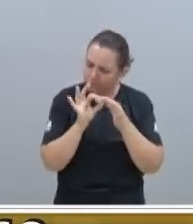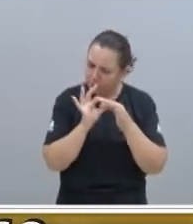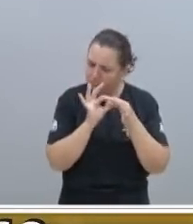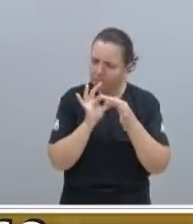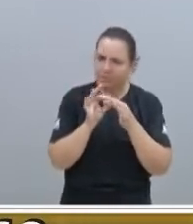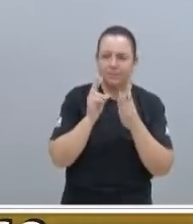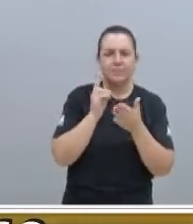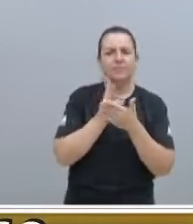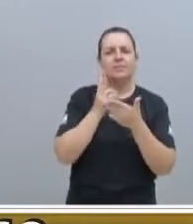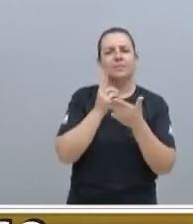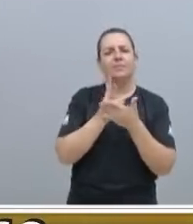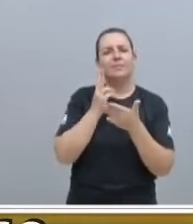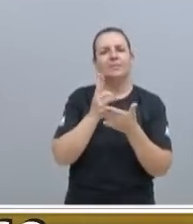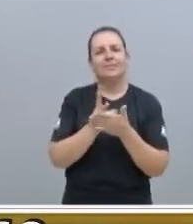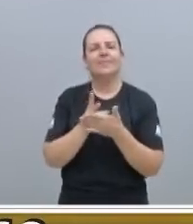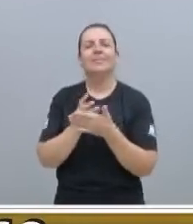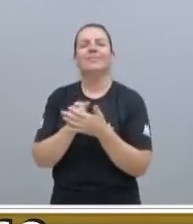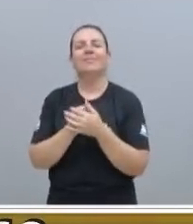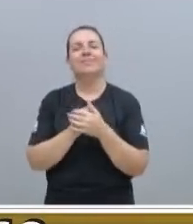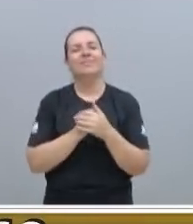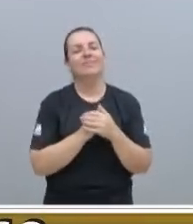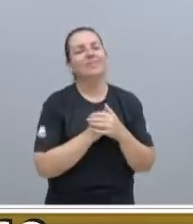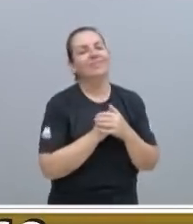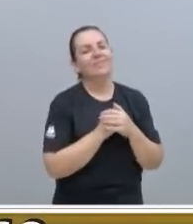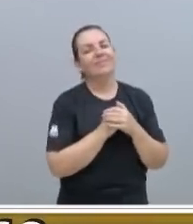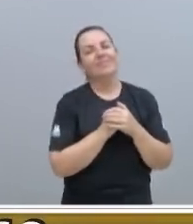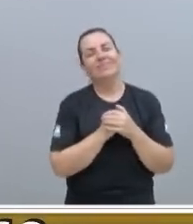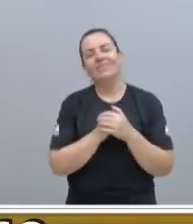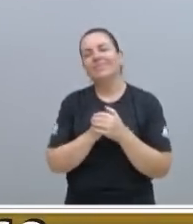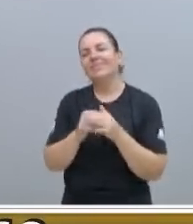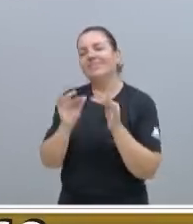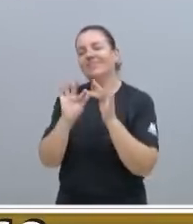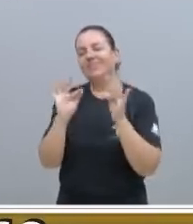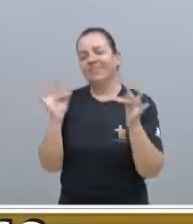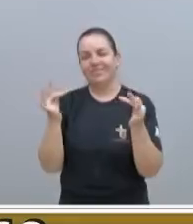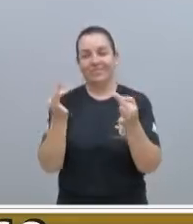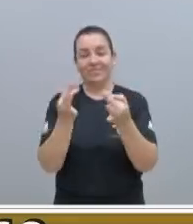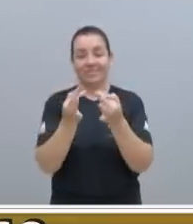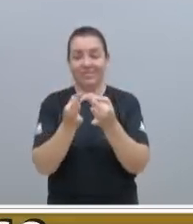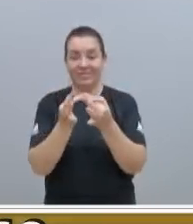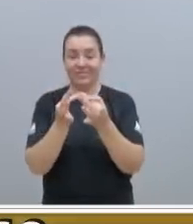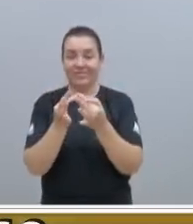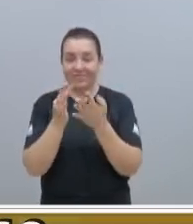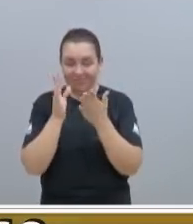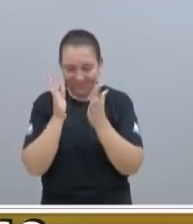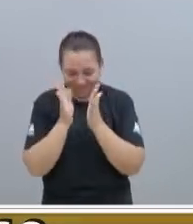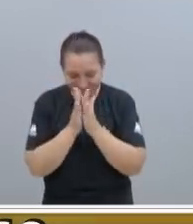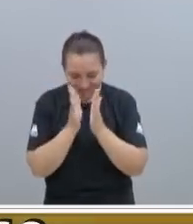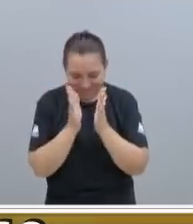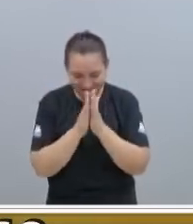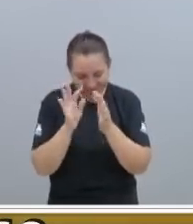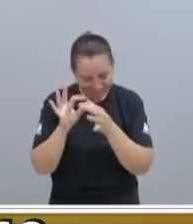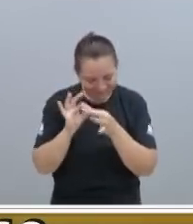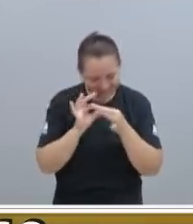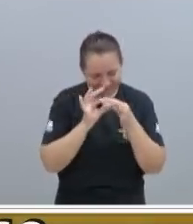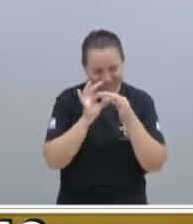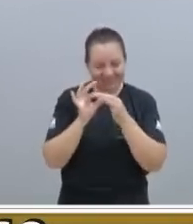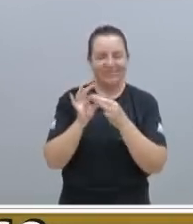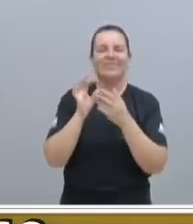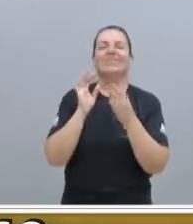a mim é que nessa unidade o nina sempre